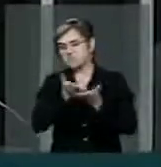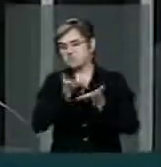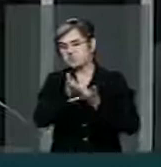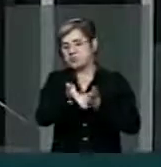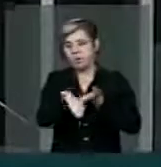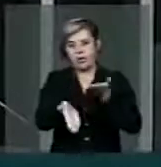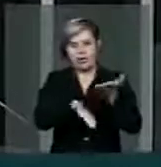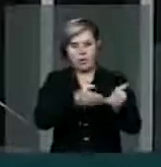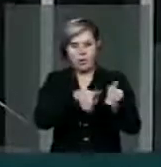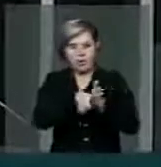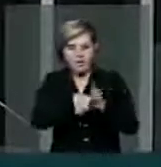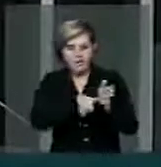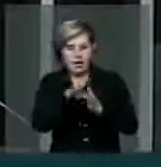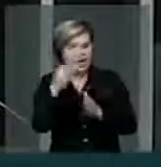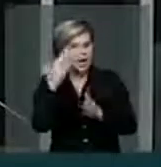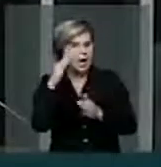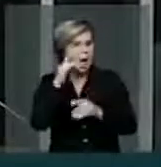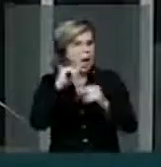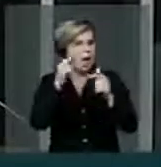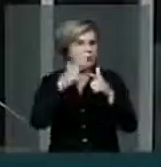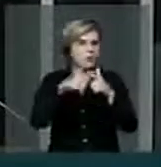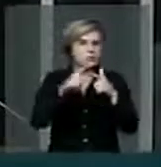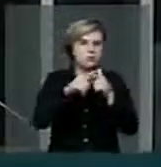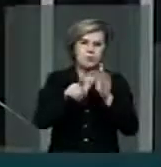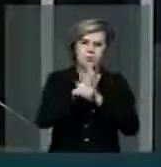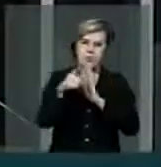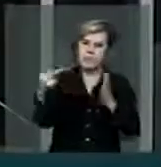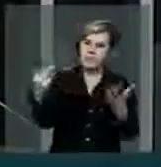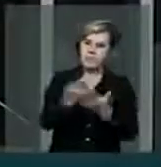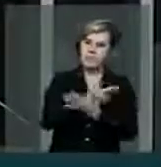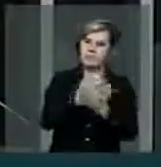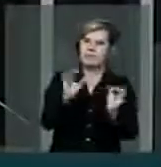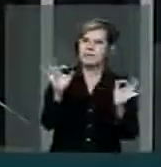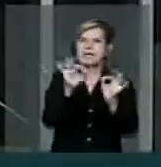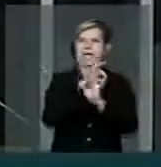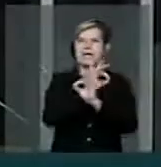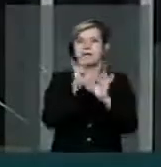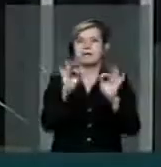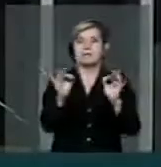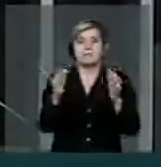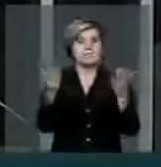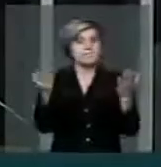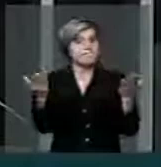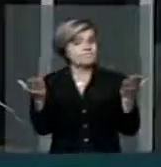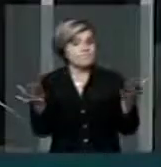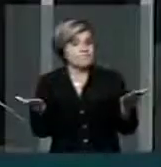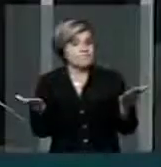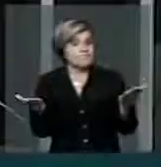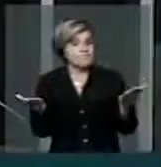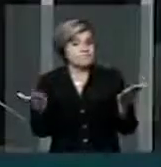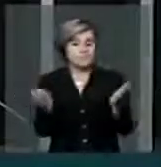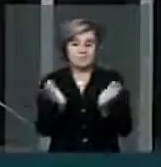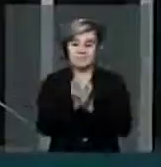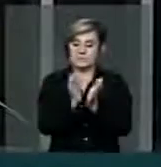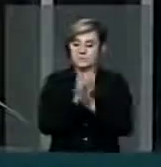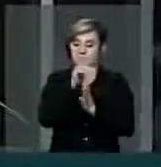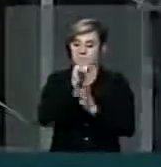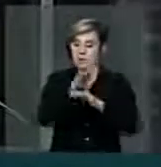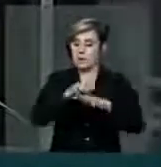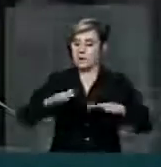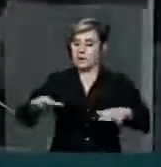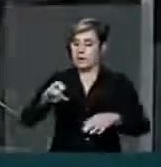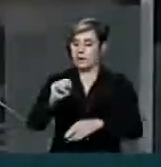avaliar e entender os reais motivos desta problemática. Enquanto isso, senhor presidente, as praias de São Luís